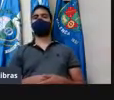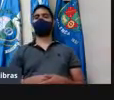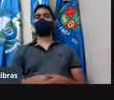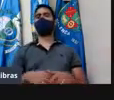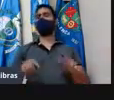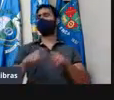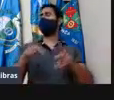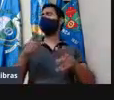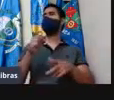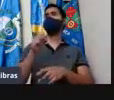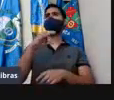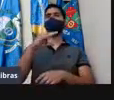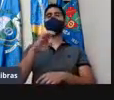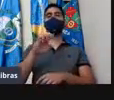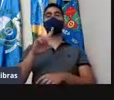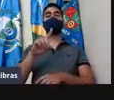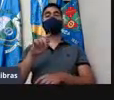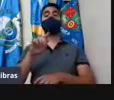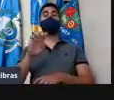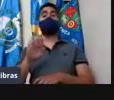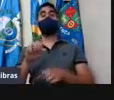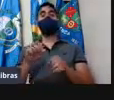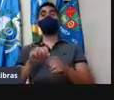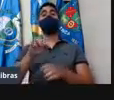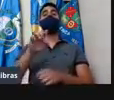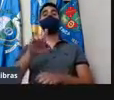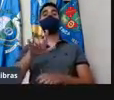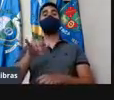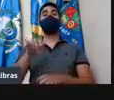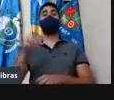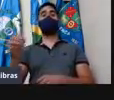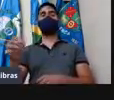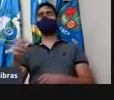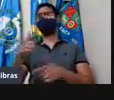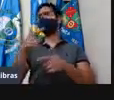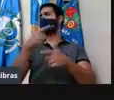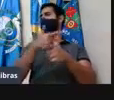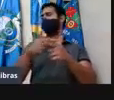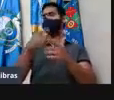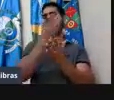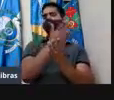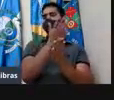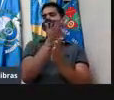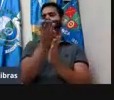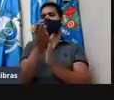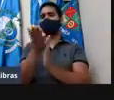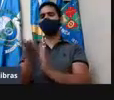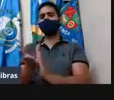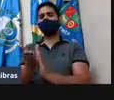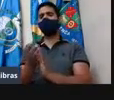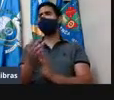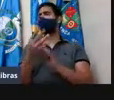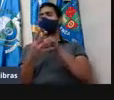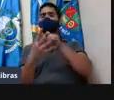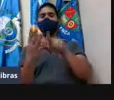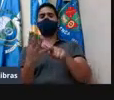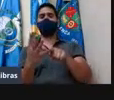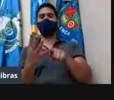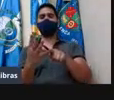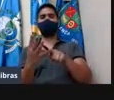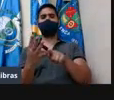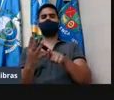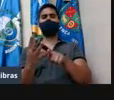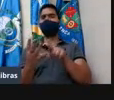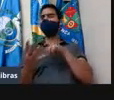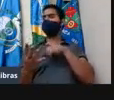ela está sendo leiloada. A SEDAI, se eu não me engano, ela está sendo dividida, David, em 4 lotes, e nós estamos inseridos